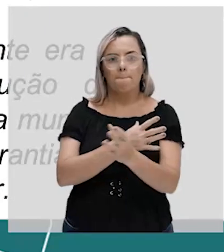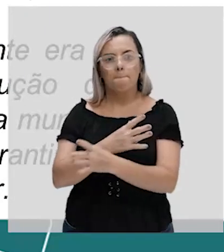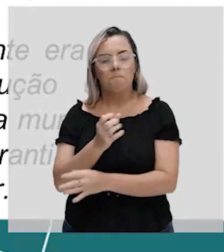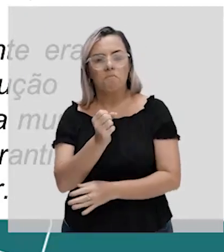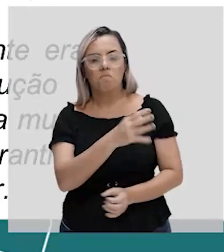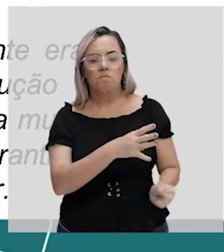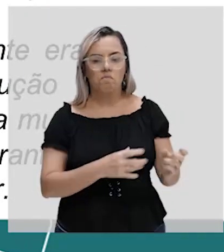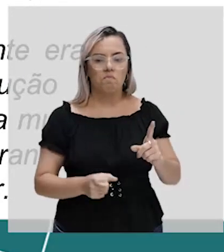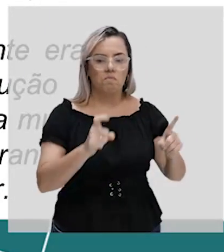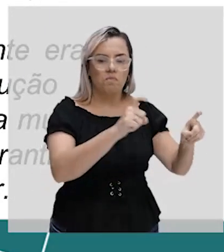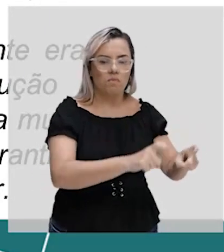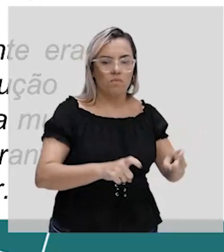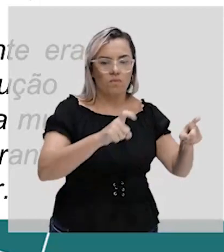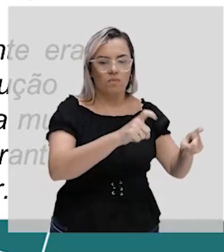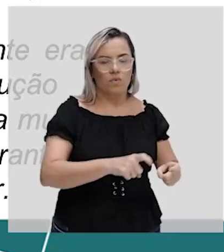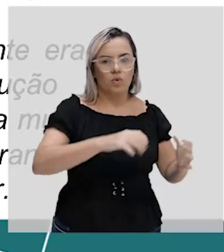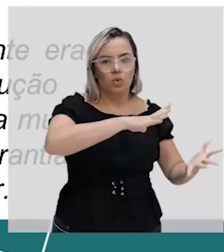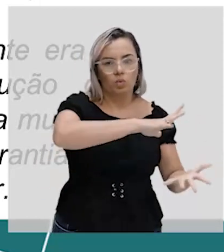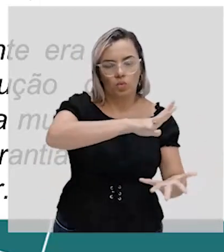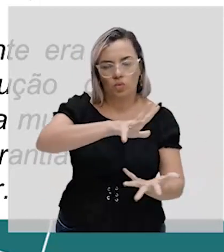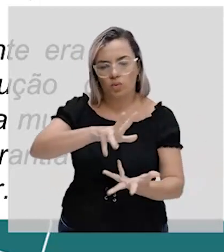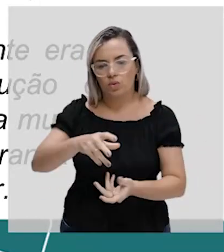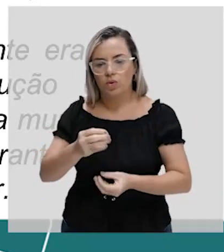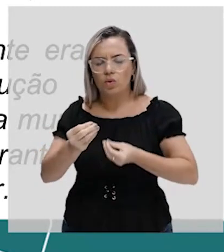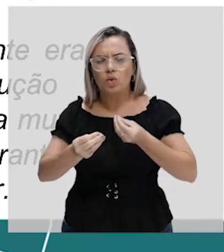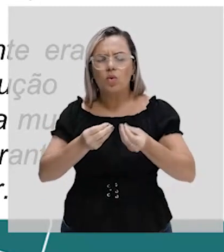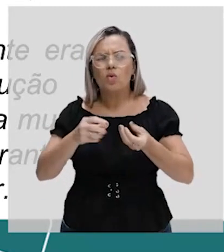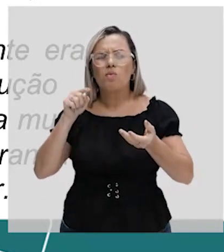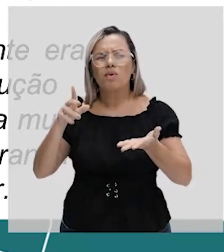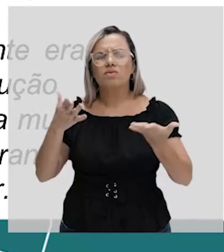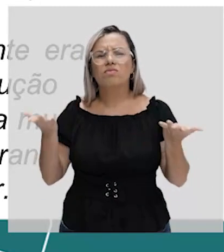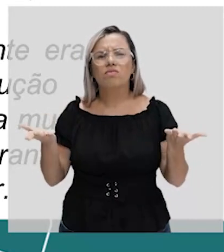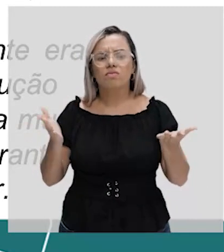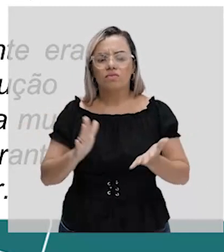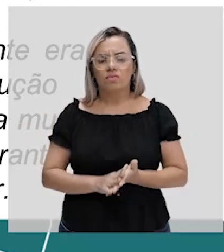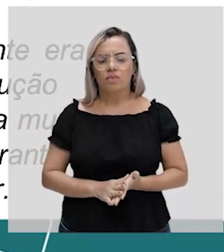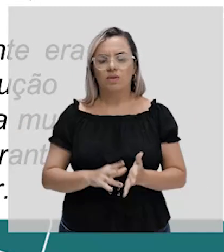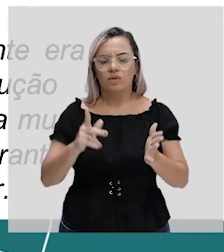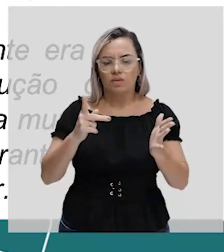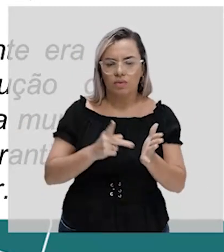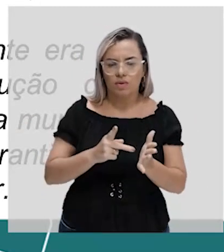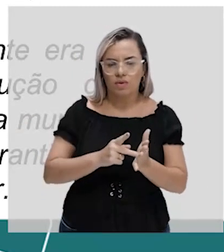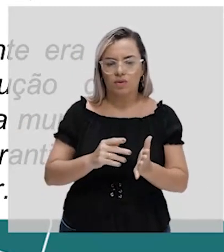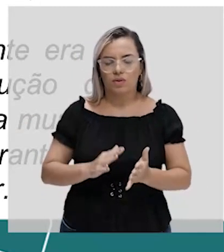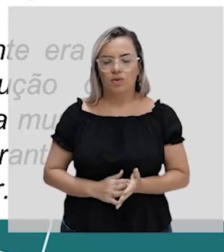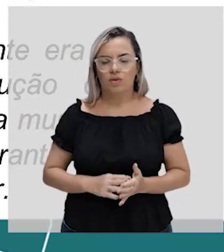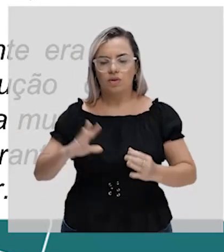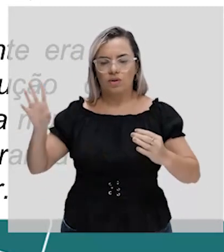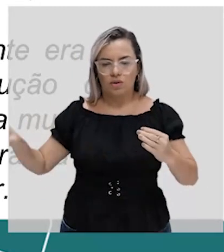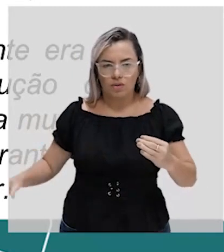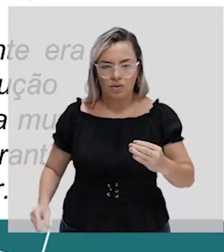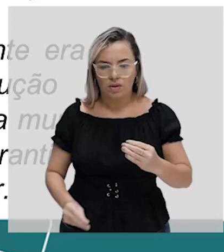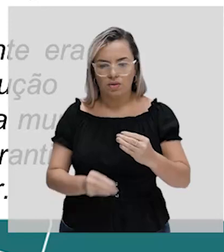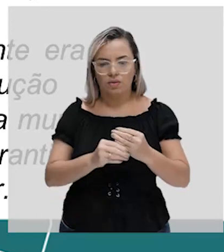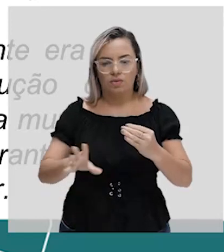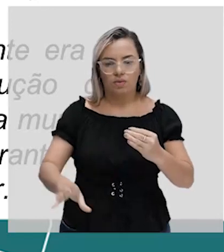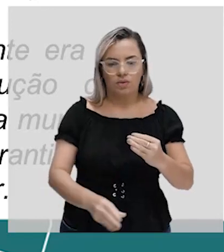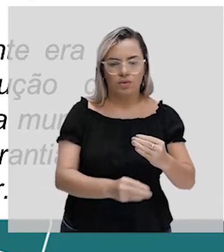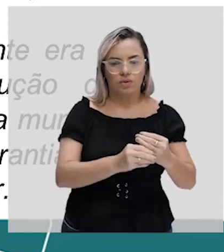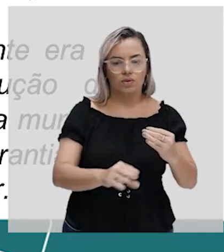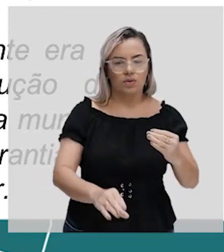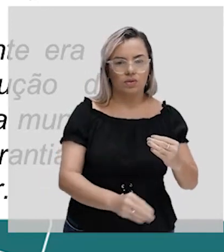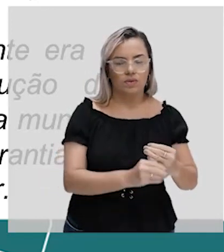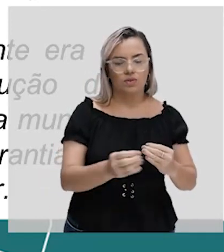modernização da agricultura em escala global. Como assim, Marcos? Efetivada pelo meio de incorporação